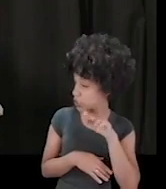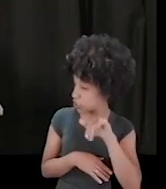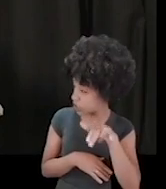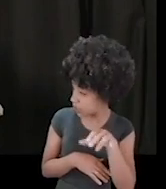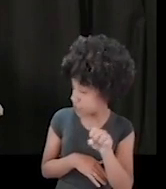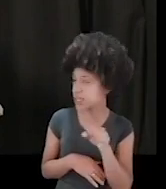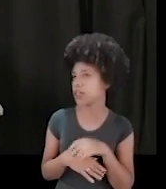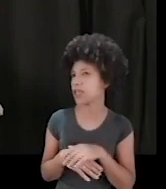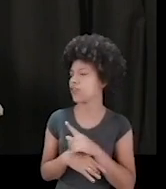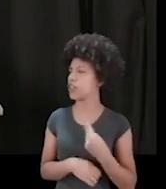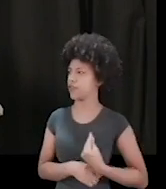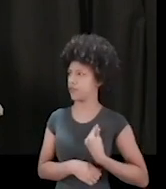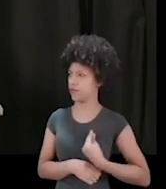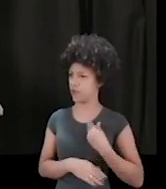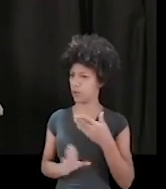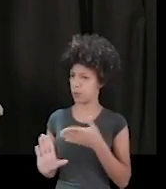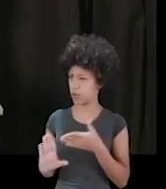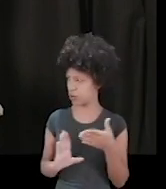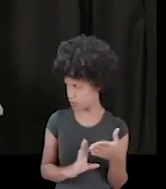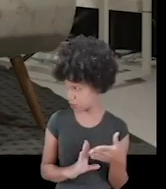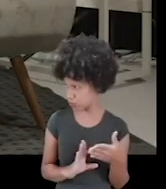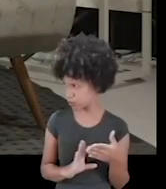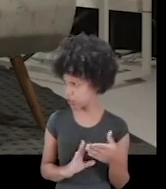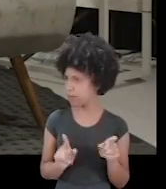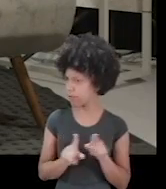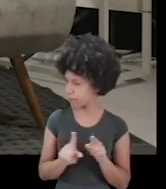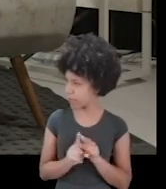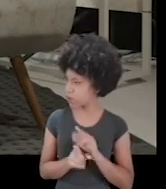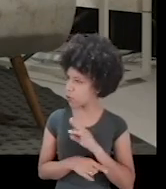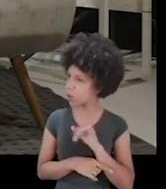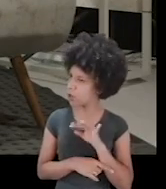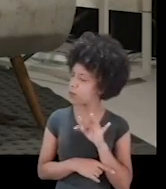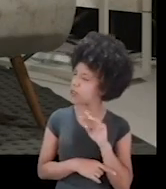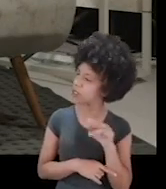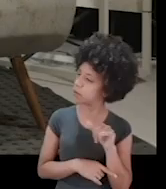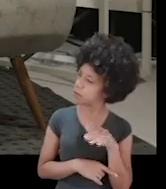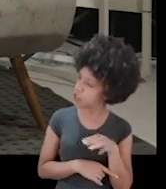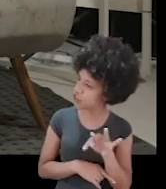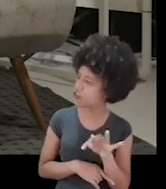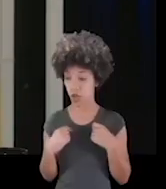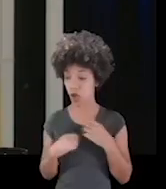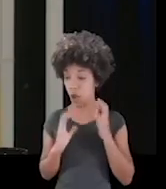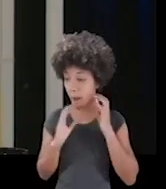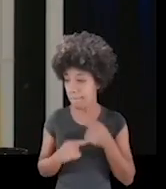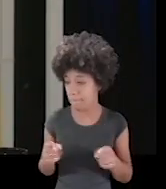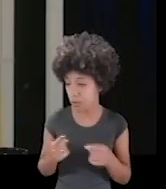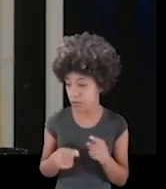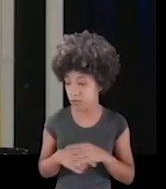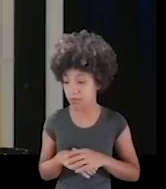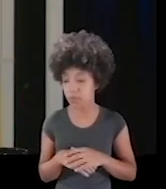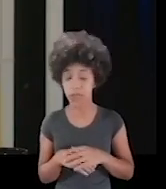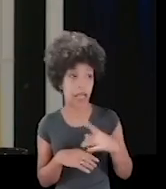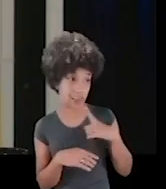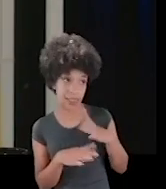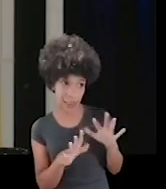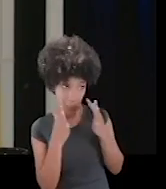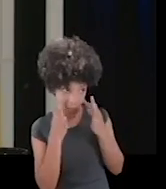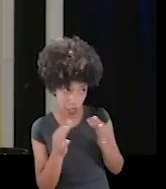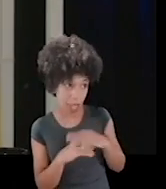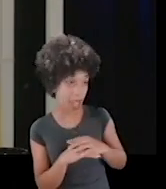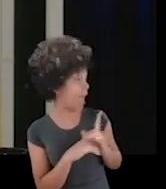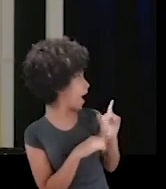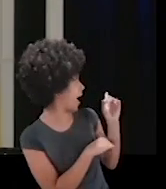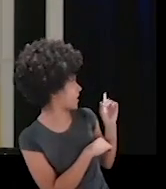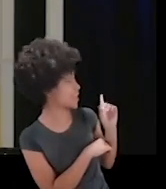Que você encontrou o Smith na praia de Copacabana. E Ipanema no Fazano. Praia de Ipanema no Fazano. Você tava a Kim Kardashian e o Kanye